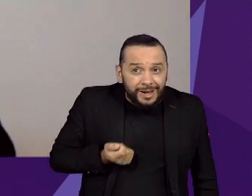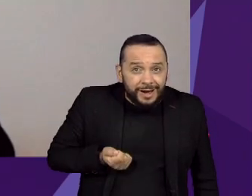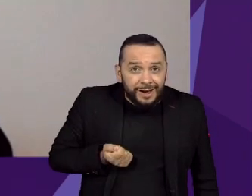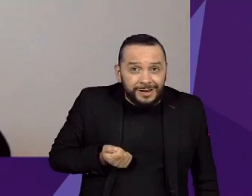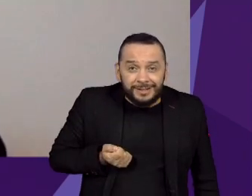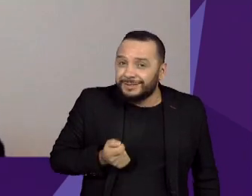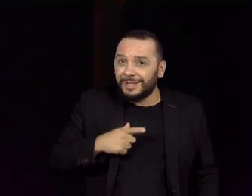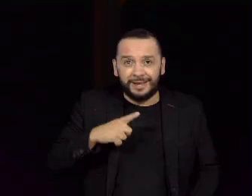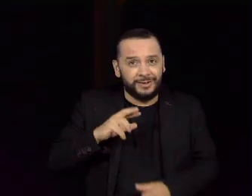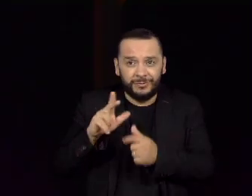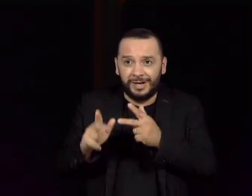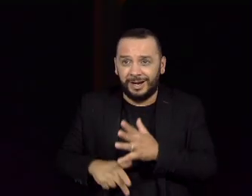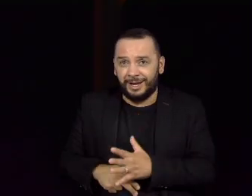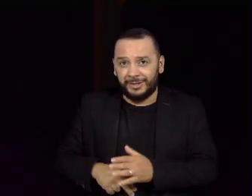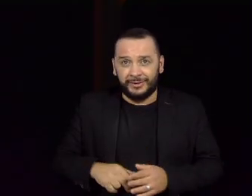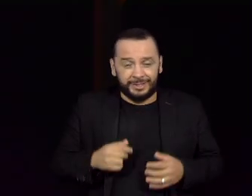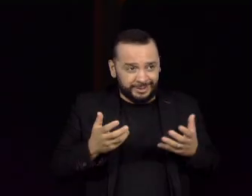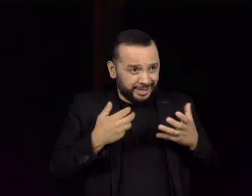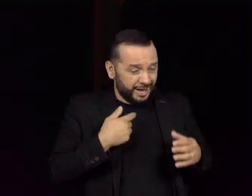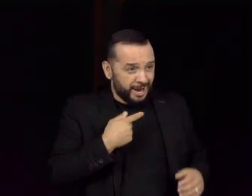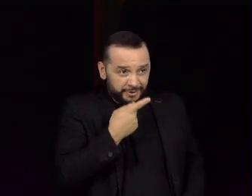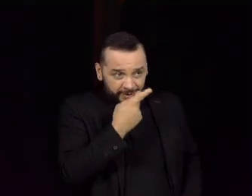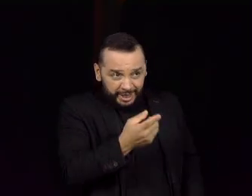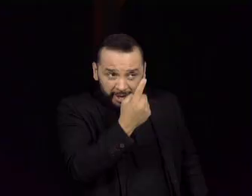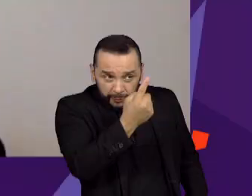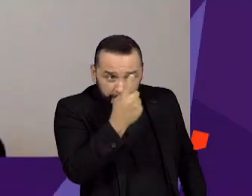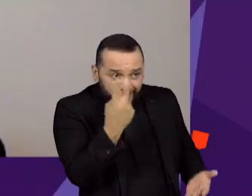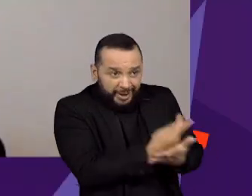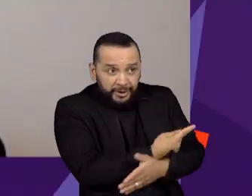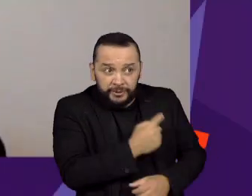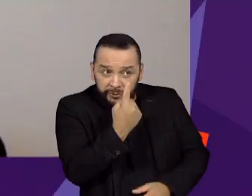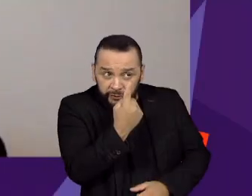Tem vários. Você quer falar um ardido para acabar, não?